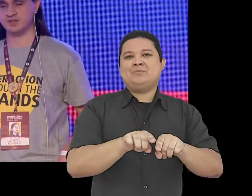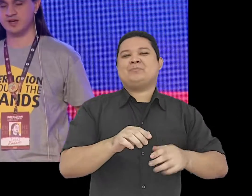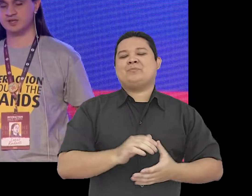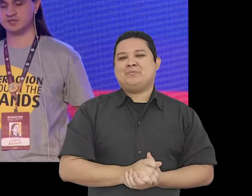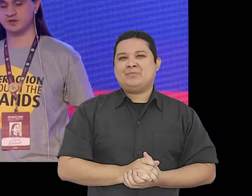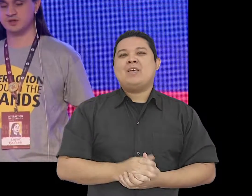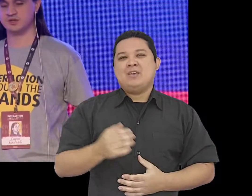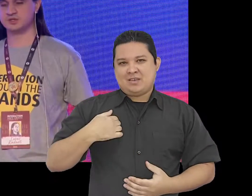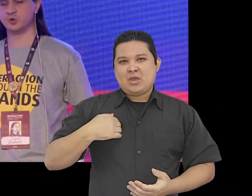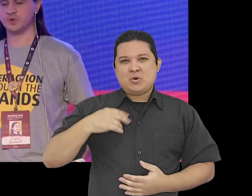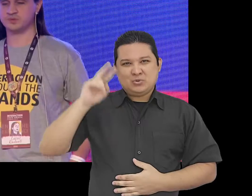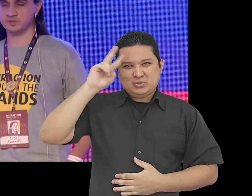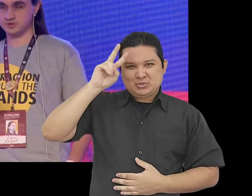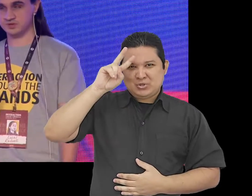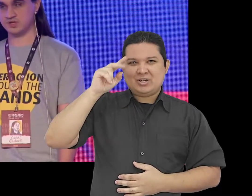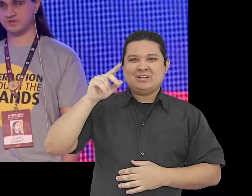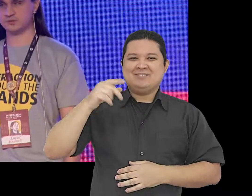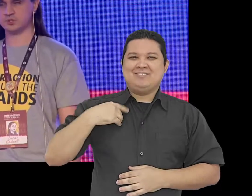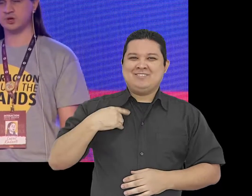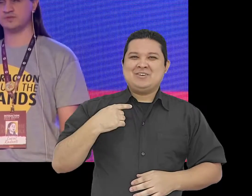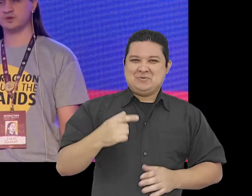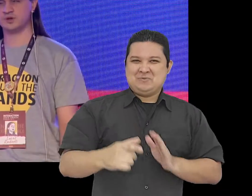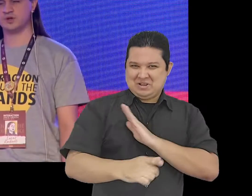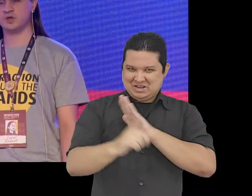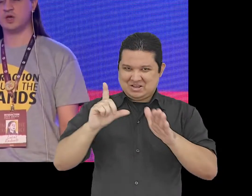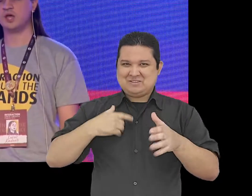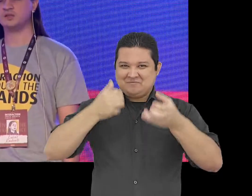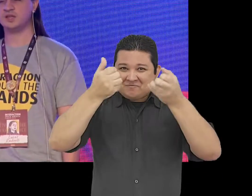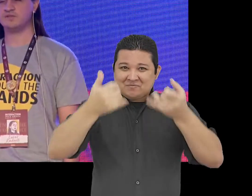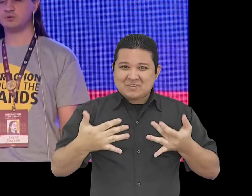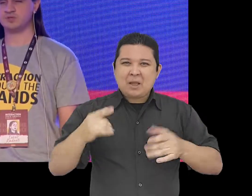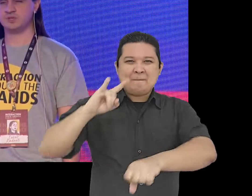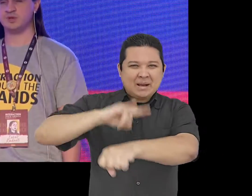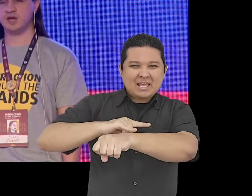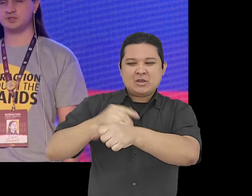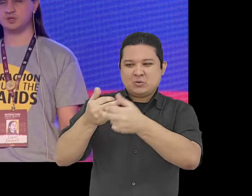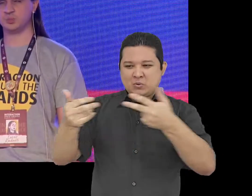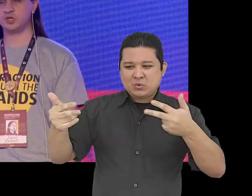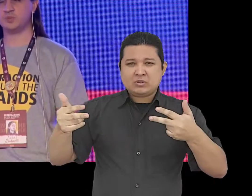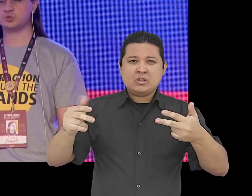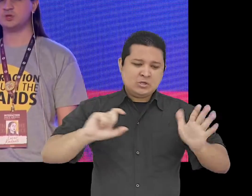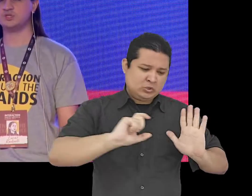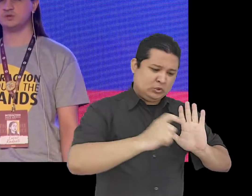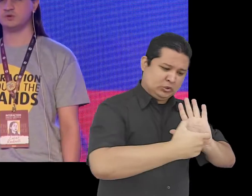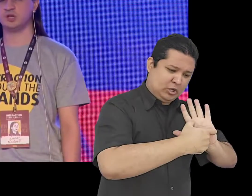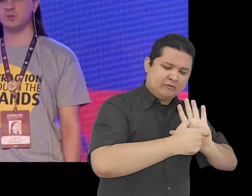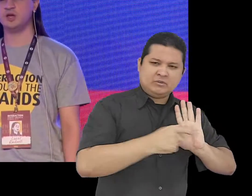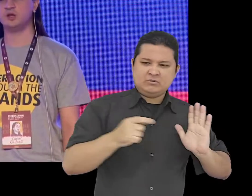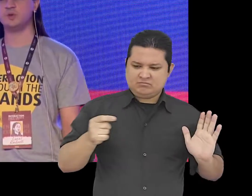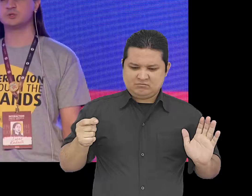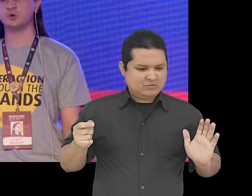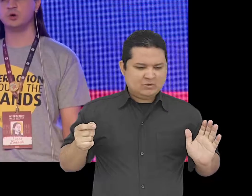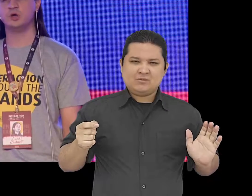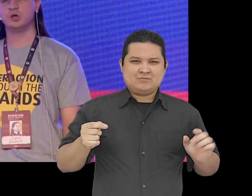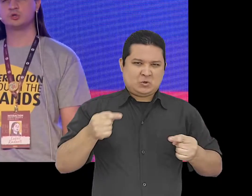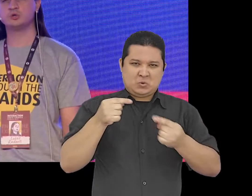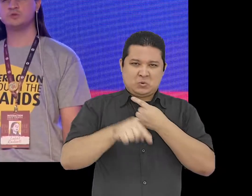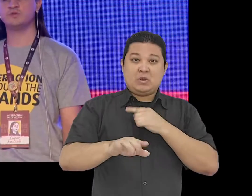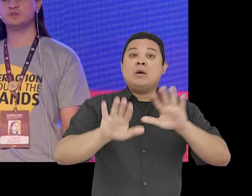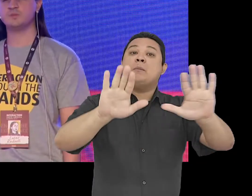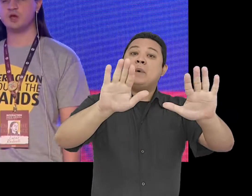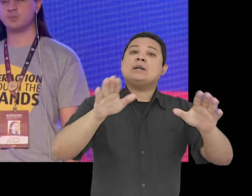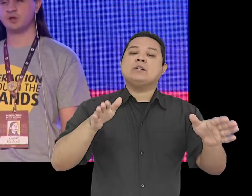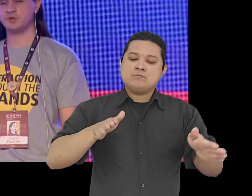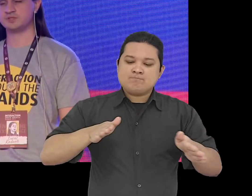com acessibilidade, não tem nada a ver com software, ela tem a ver com acessibilidade, sim. Porque a pessoa que desenvolveu aquele banheiro, ele pensou,